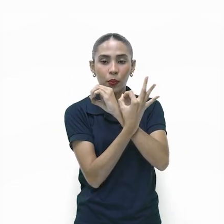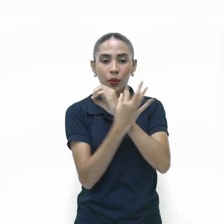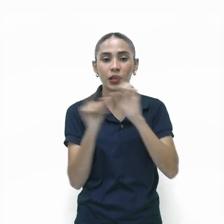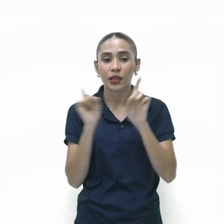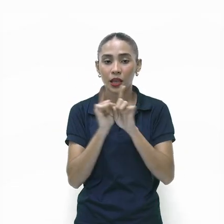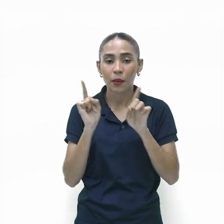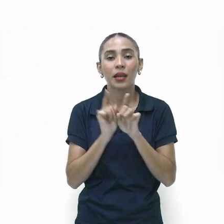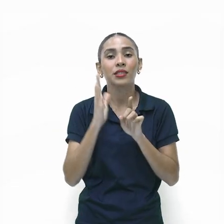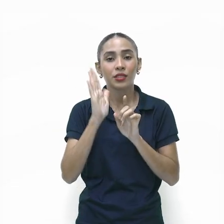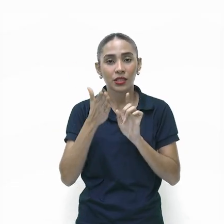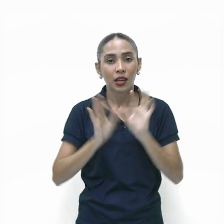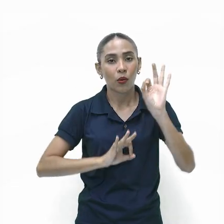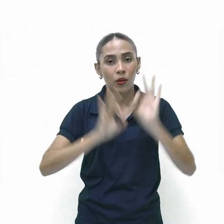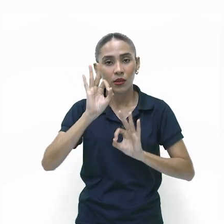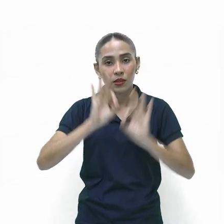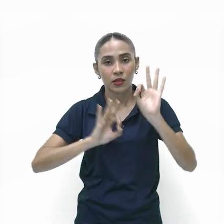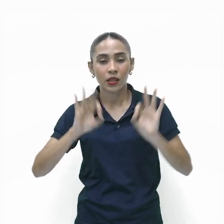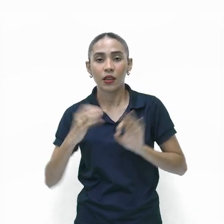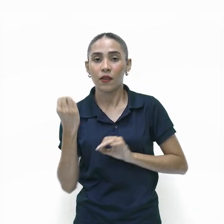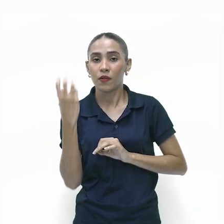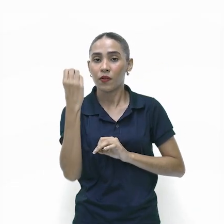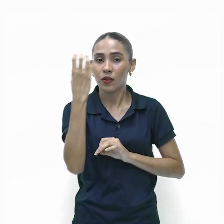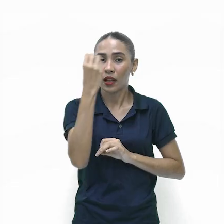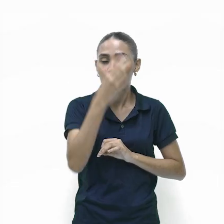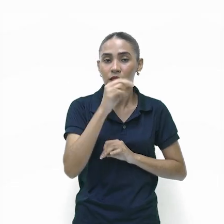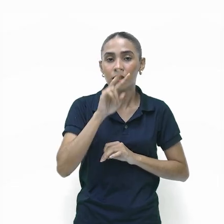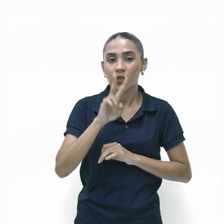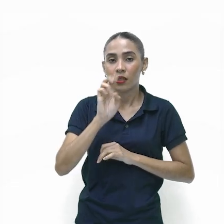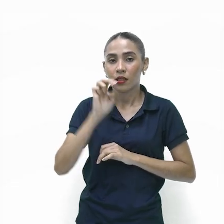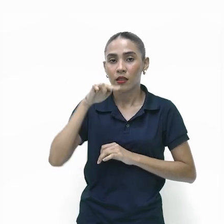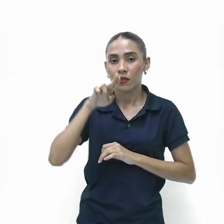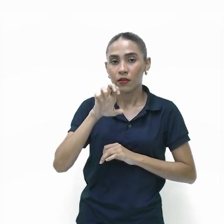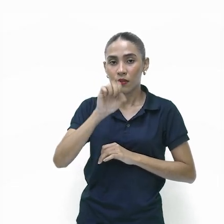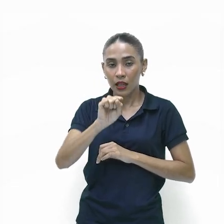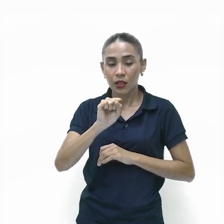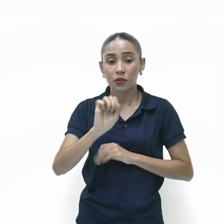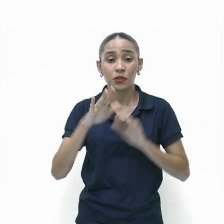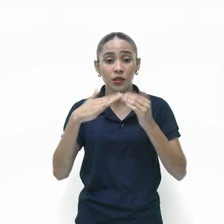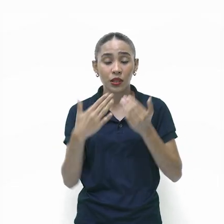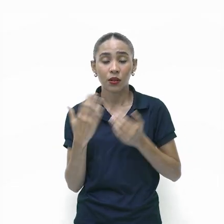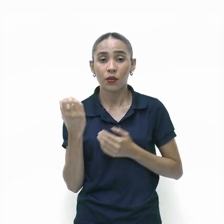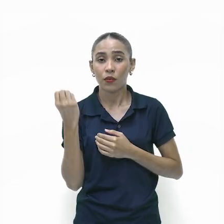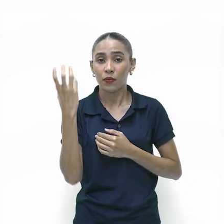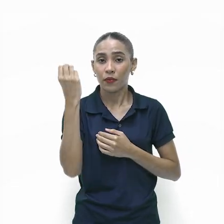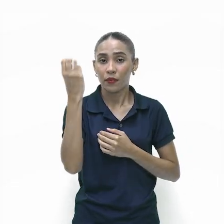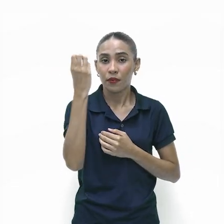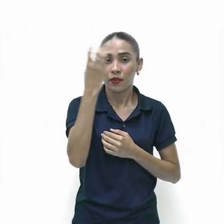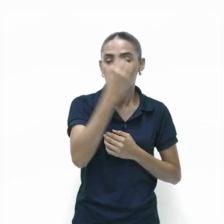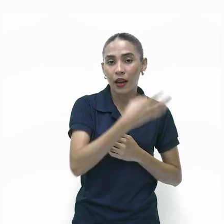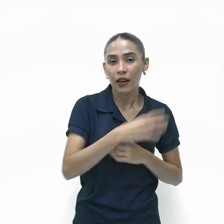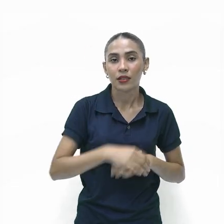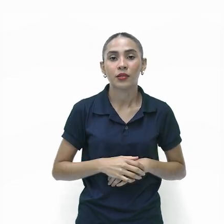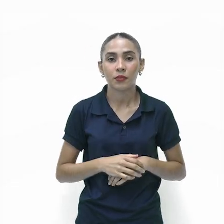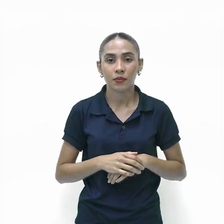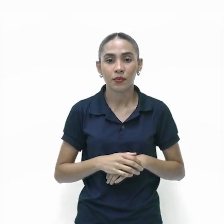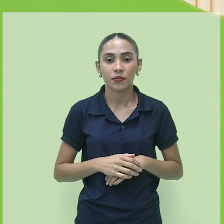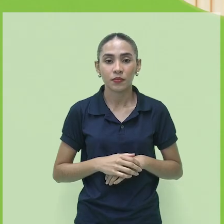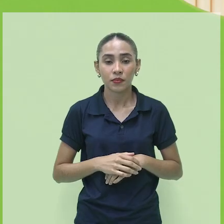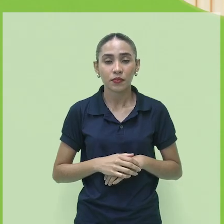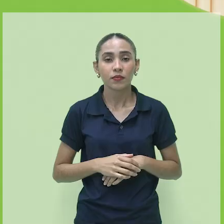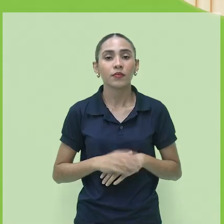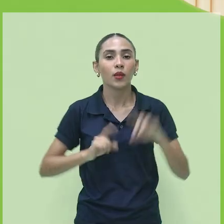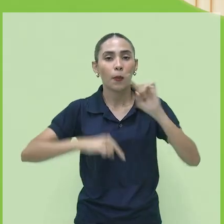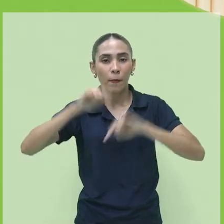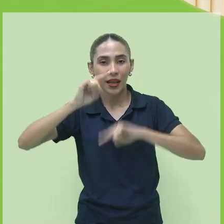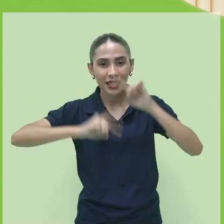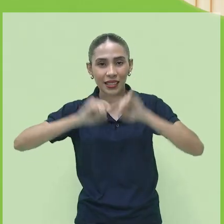também já está em fase de planejamento, né, a viagem para Vênus. Essa viagem, na verdade, é